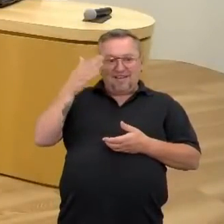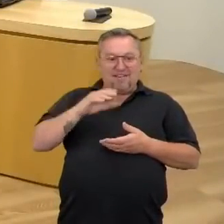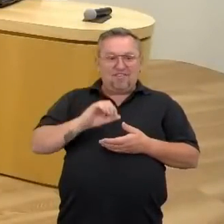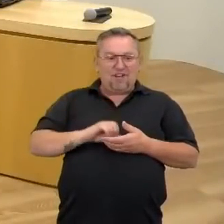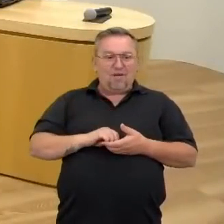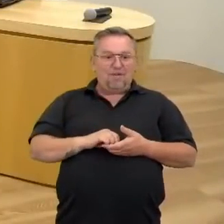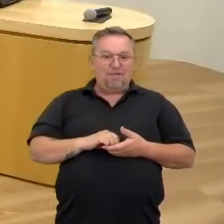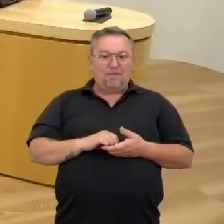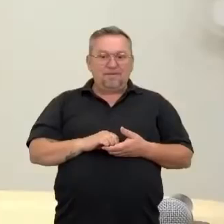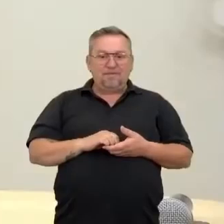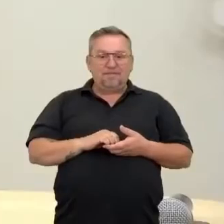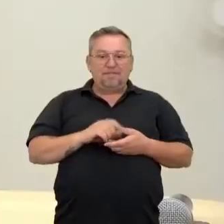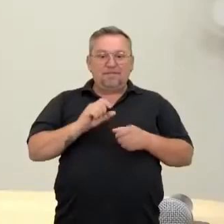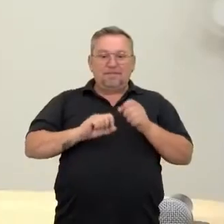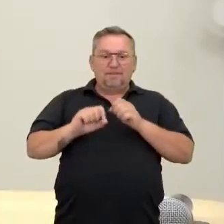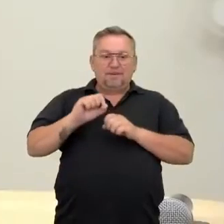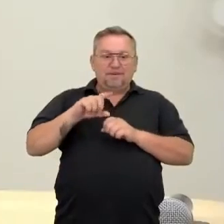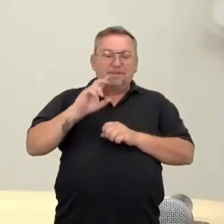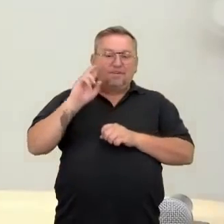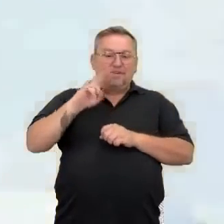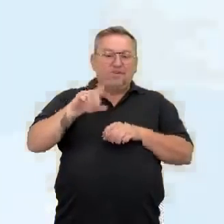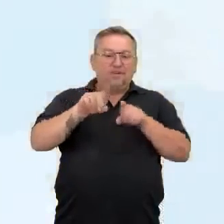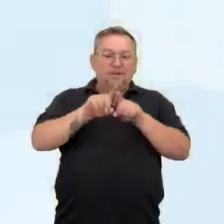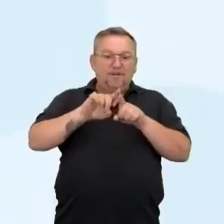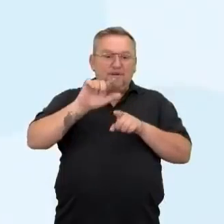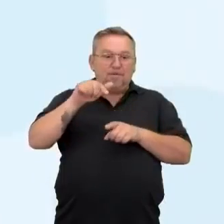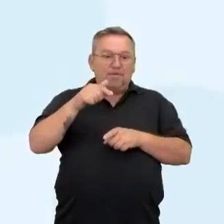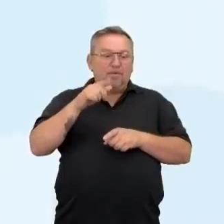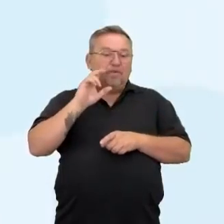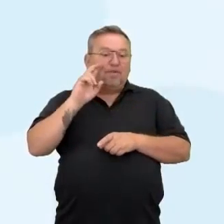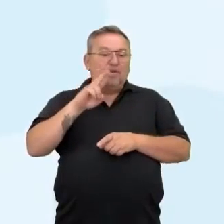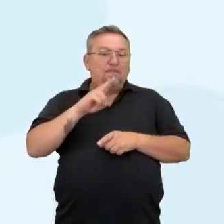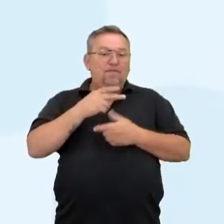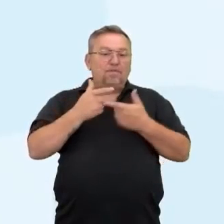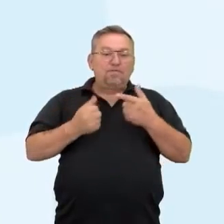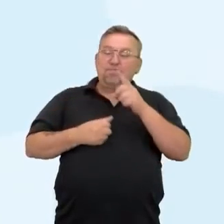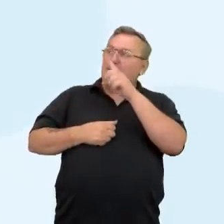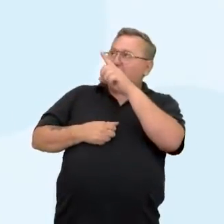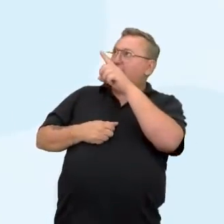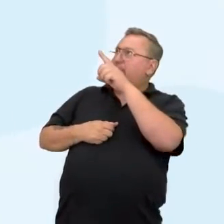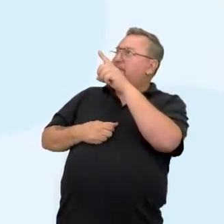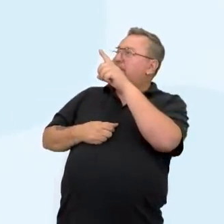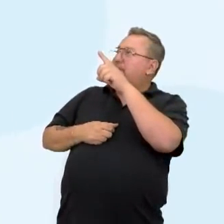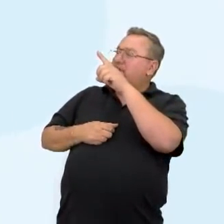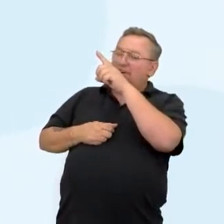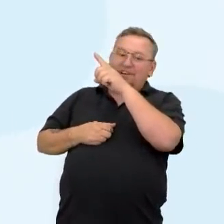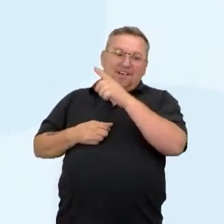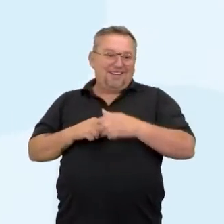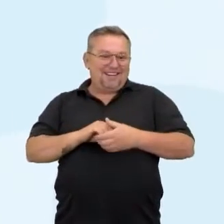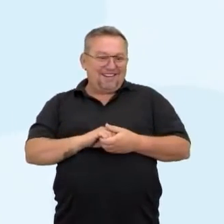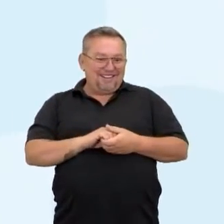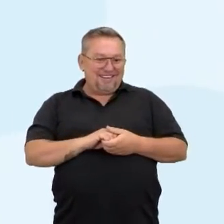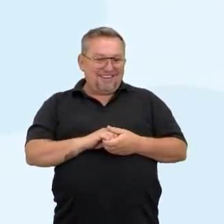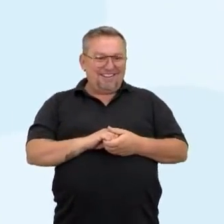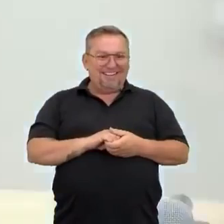having me. And thank you. We have there André and Sidney that helped us as Libras today. Né?